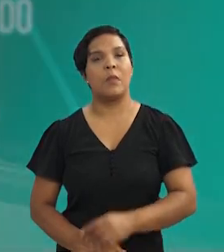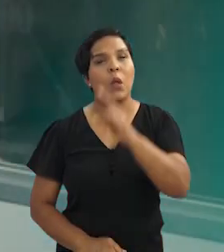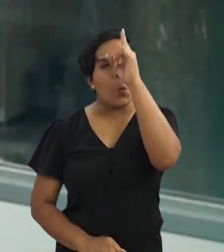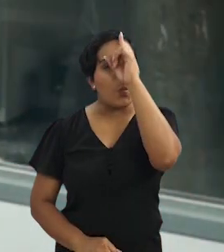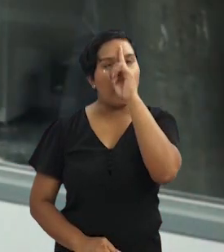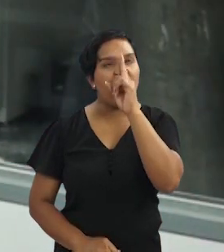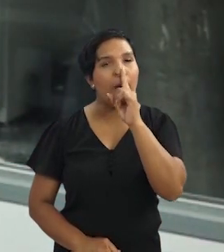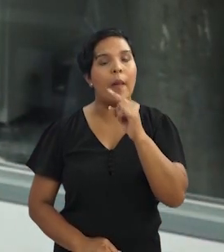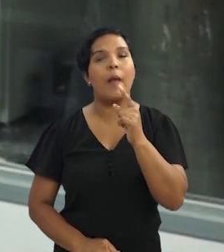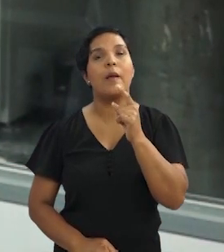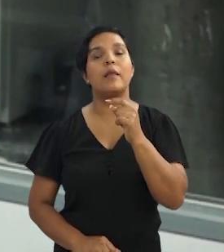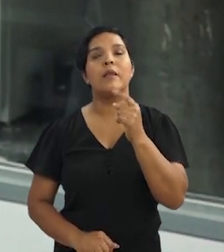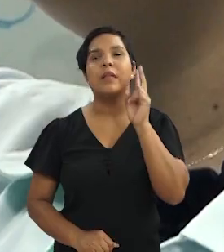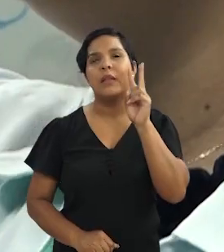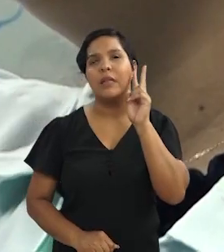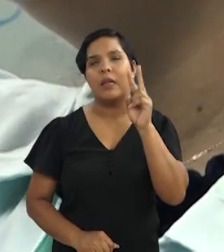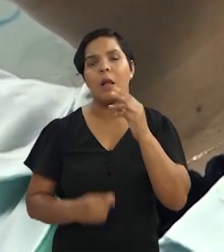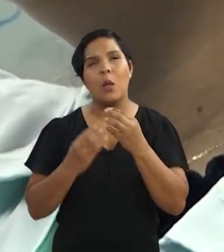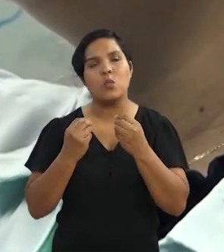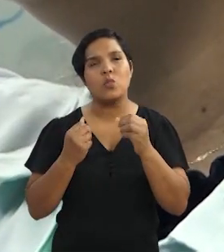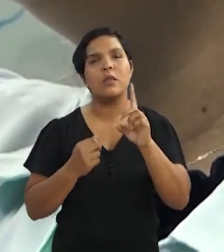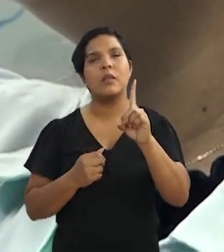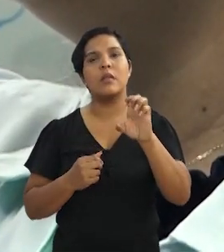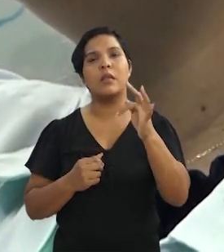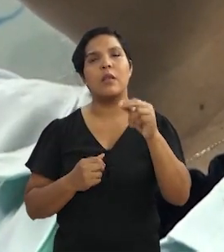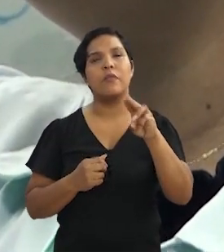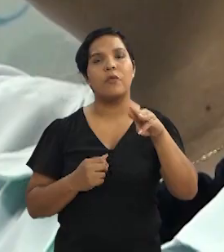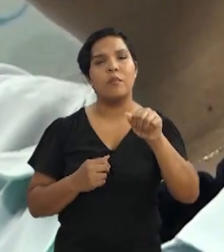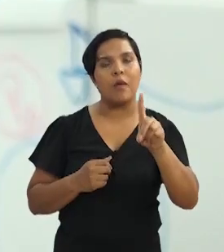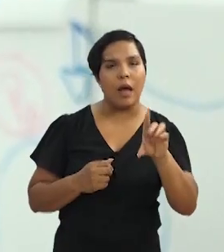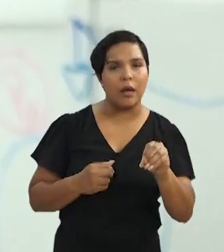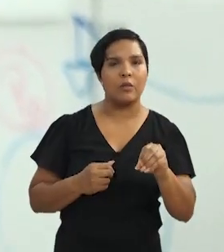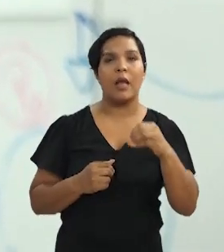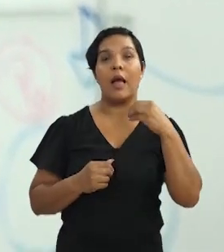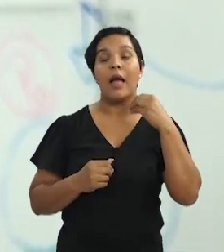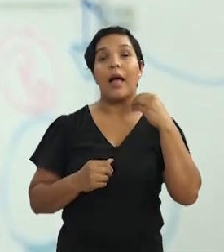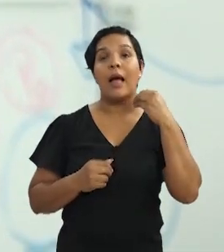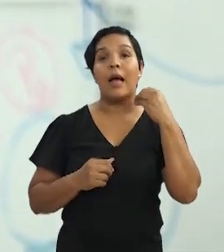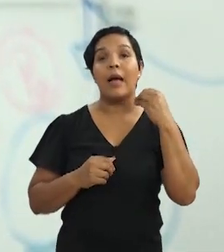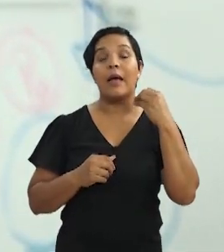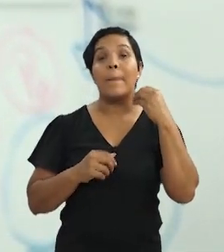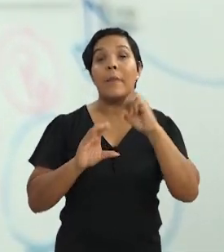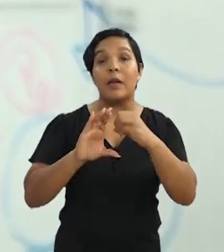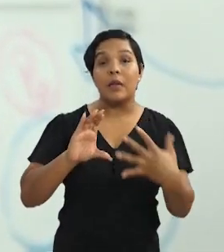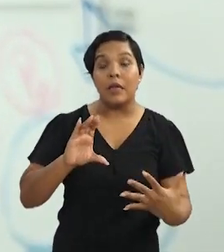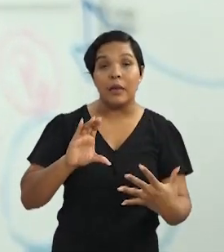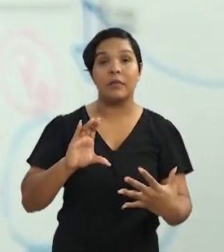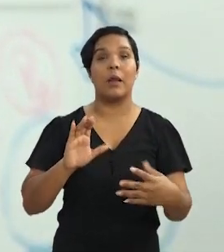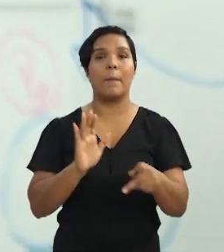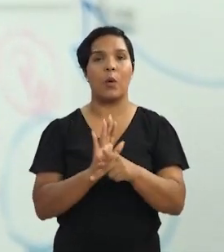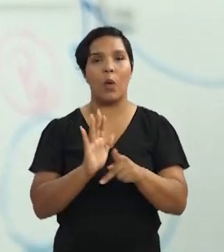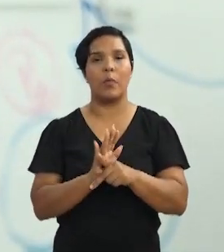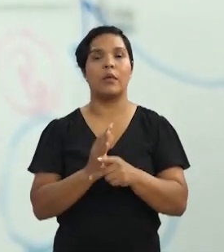Um líquido meio amarelado de cheiro forte que lembra algo defumado. À primeira vista, essas são as principais características do